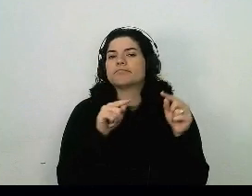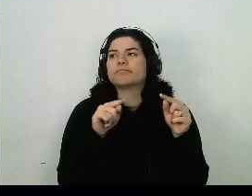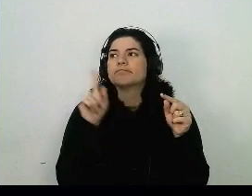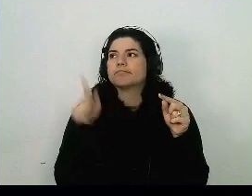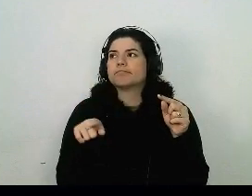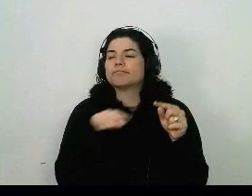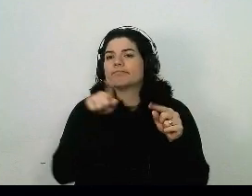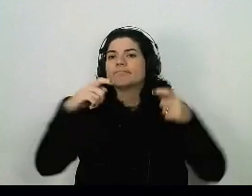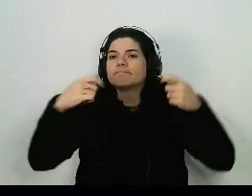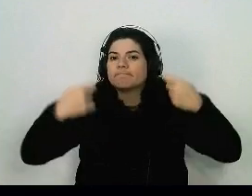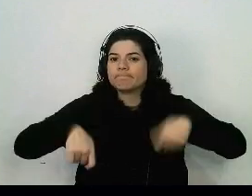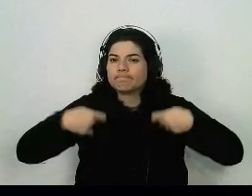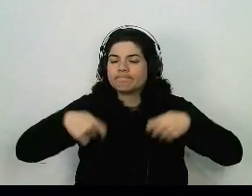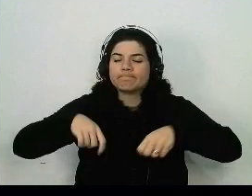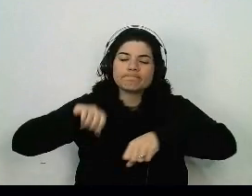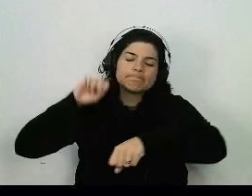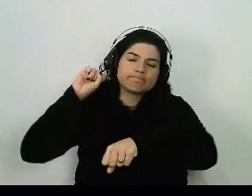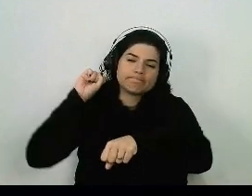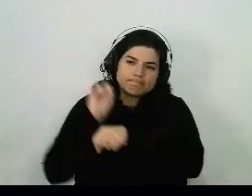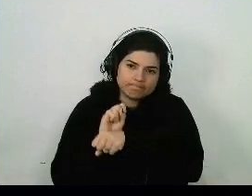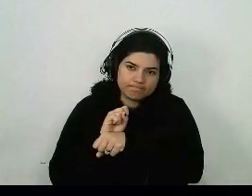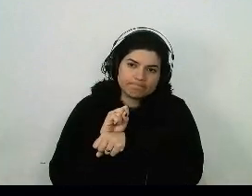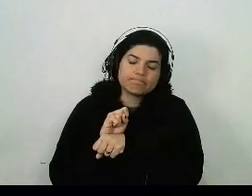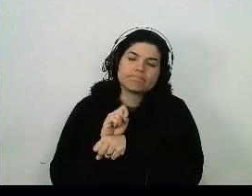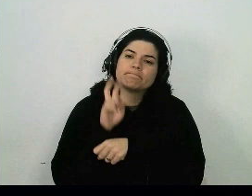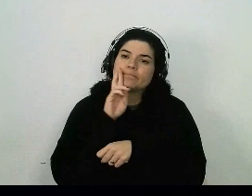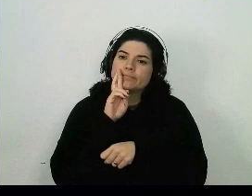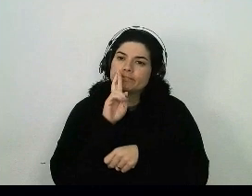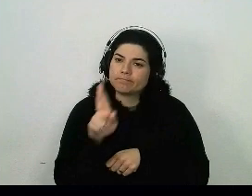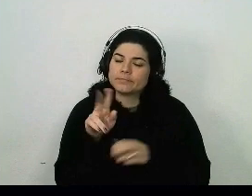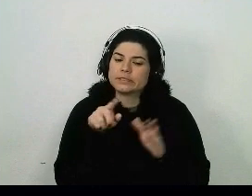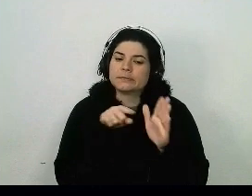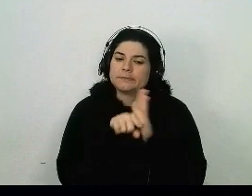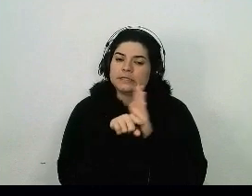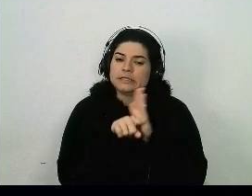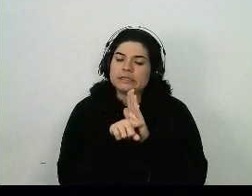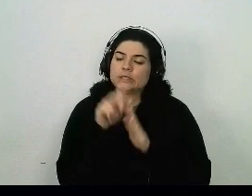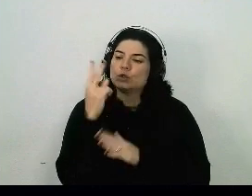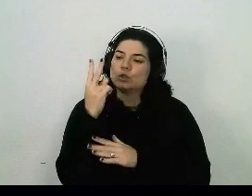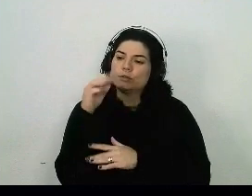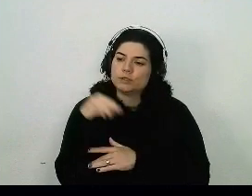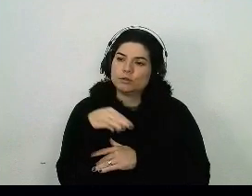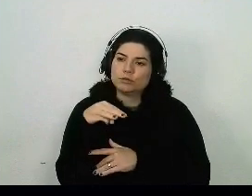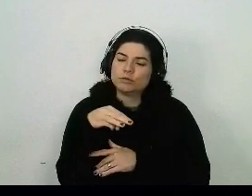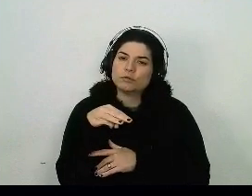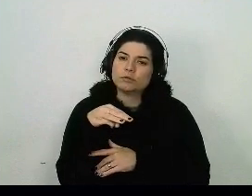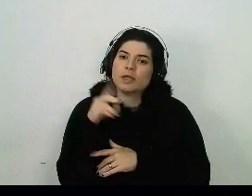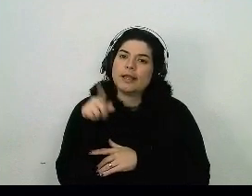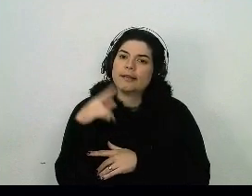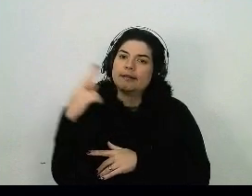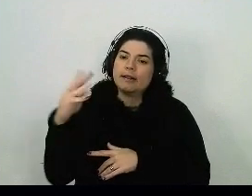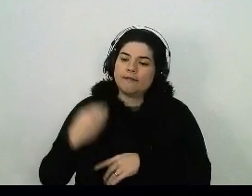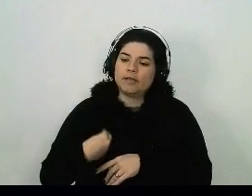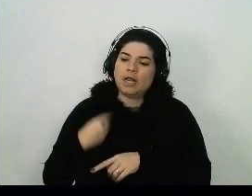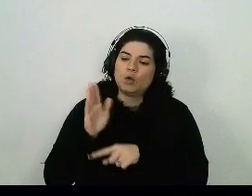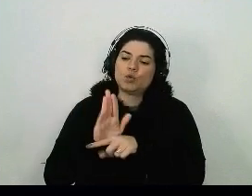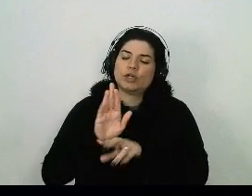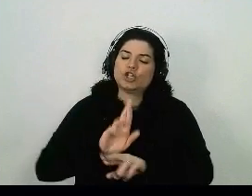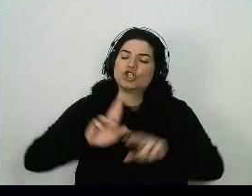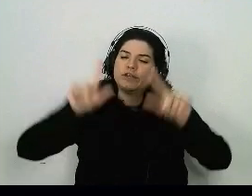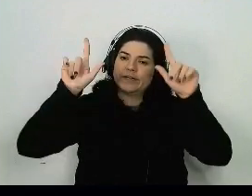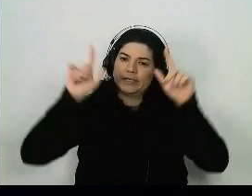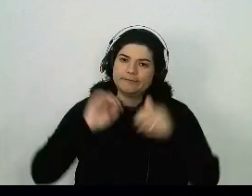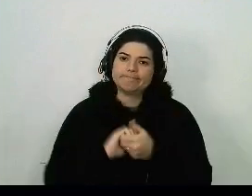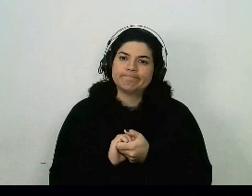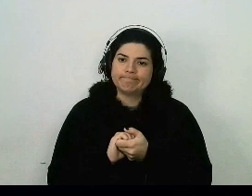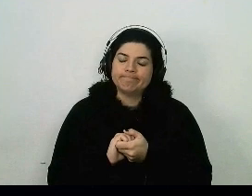precisarem parar para responder aquela pesquisa de dois minutos fez diferença na vida delas mais do que